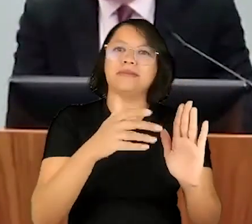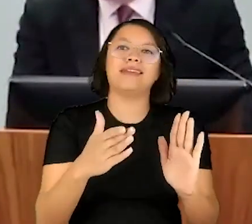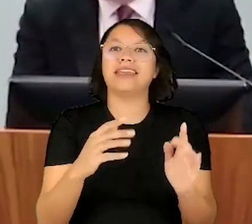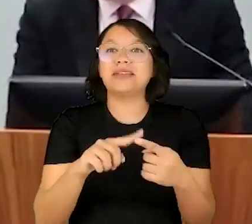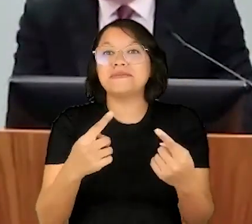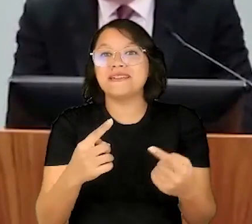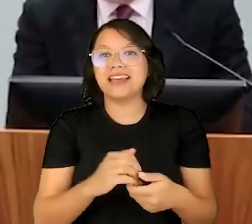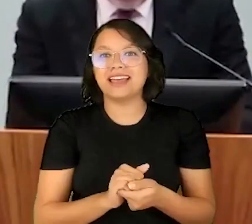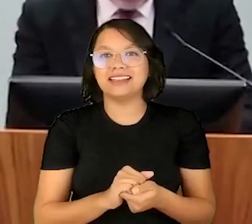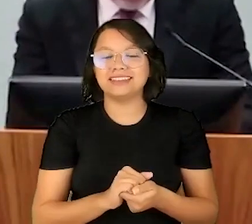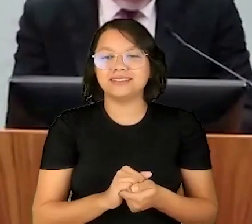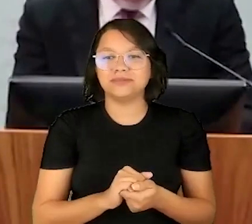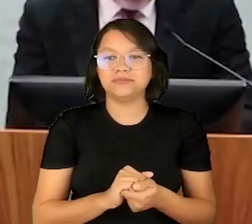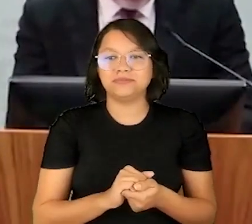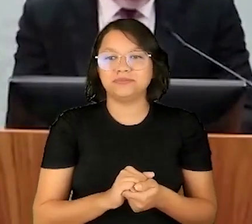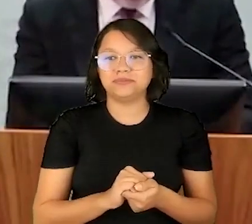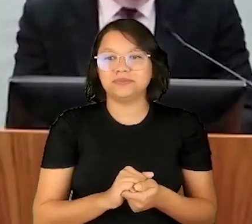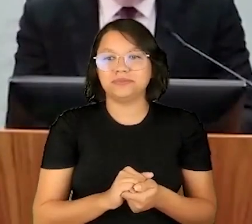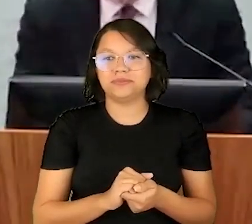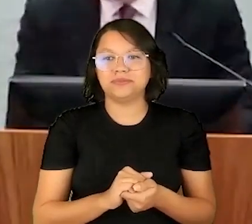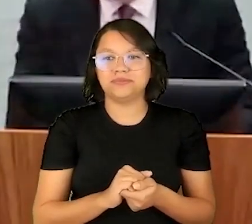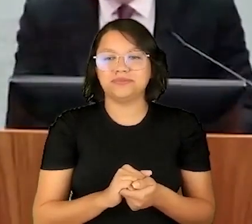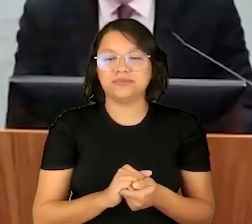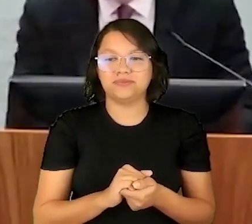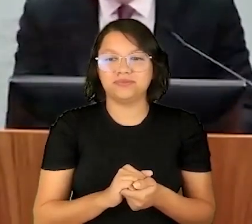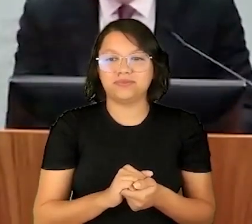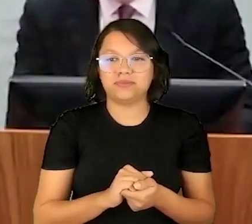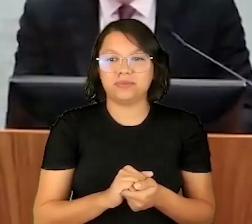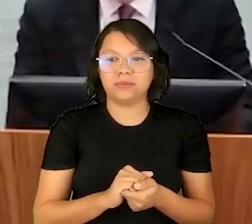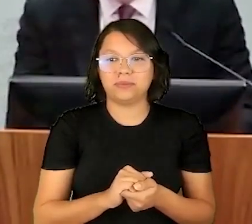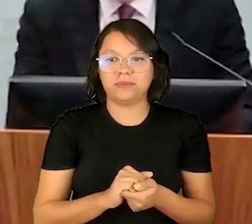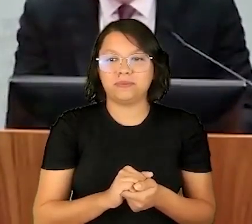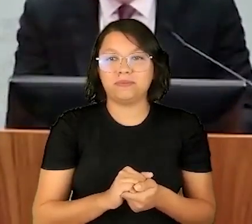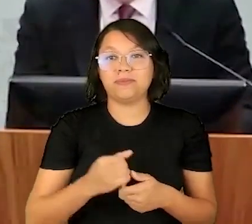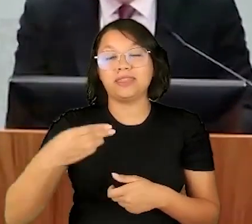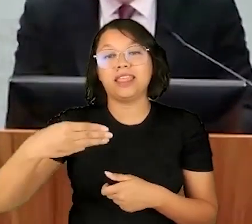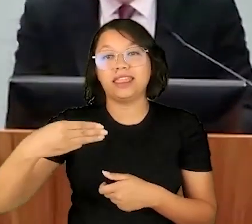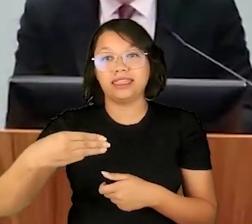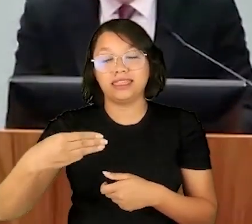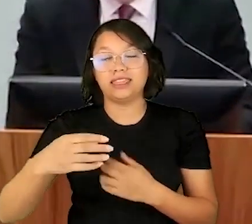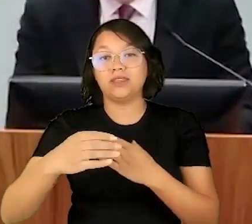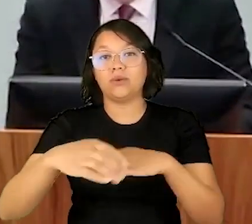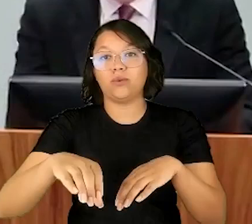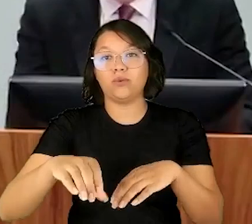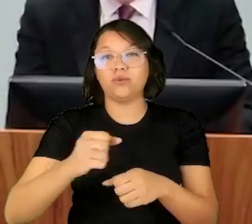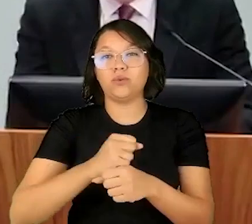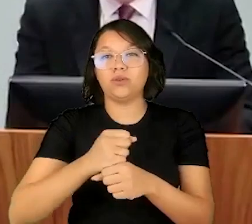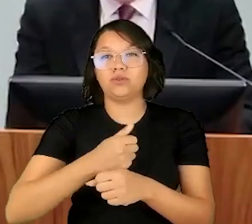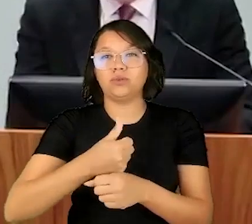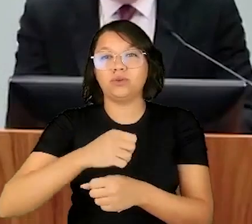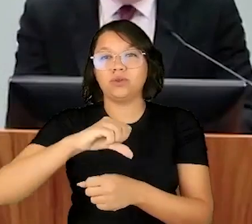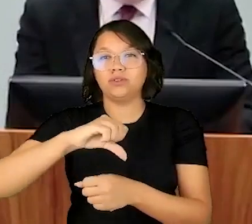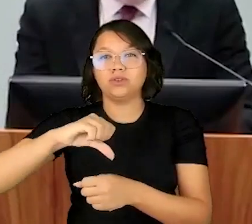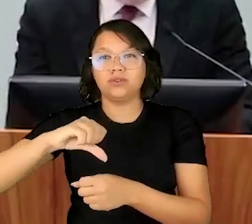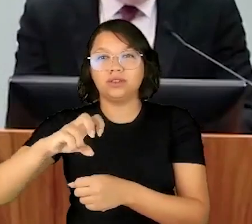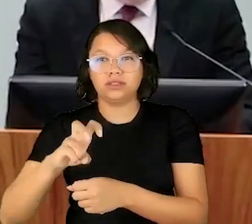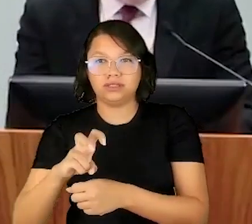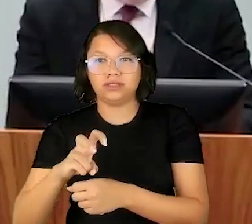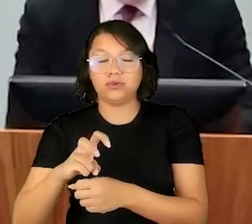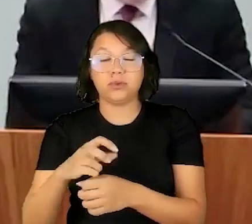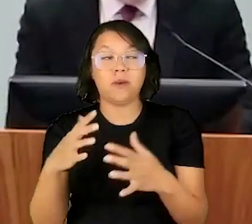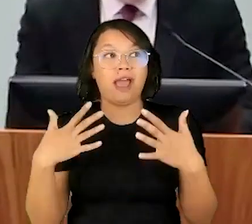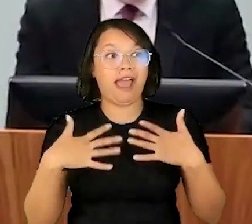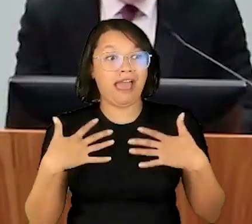mas o terceiro concurso, né, de 1995, então é uma alegria ver o doutor Djalma